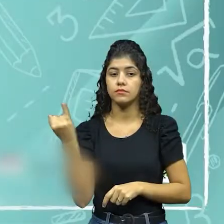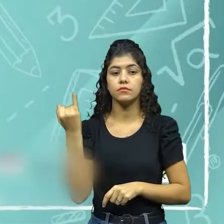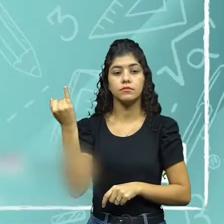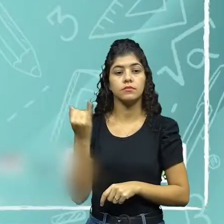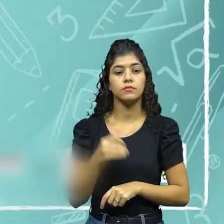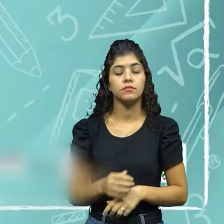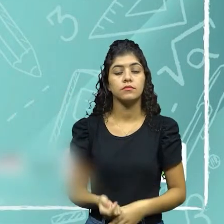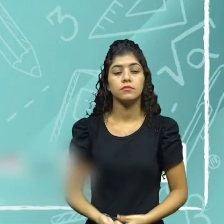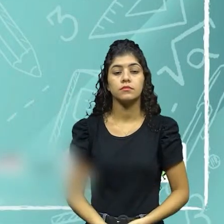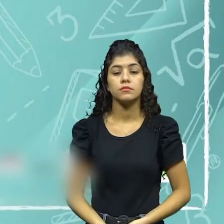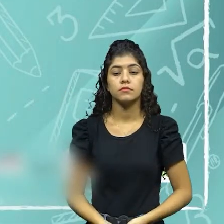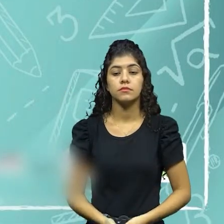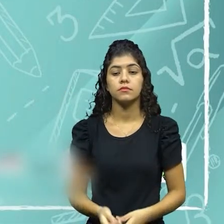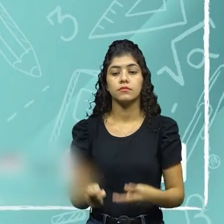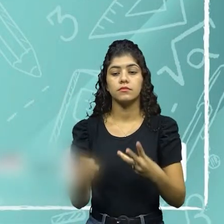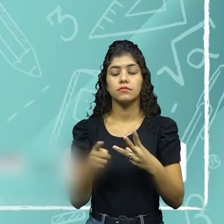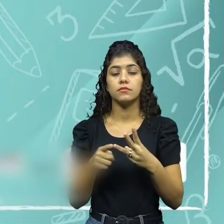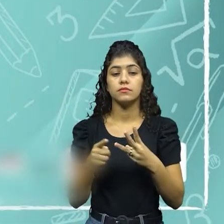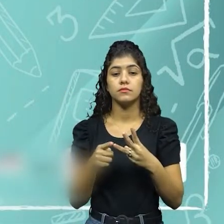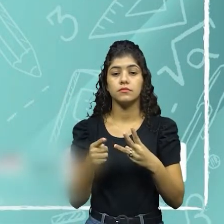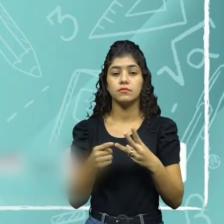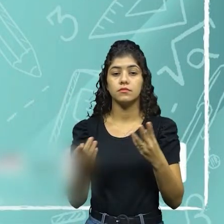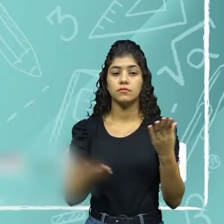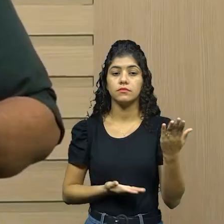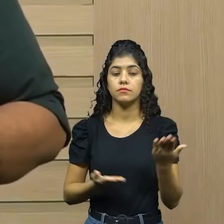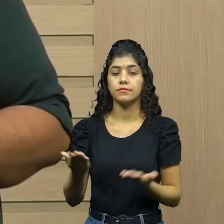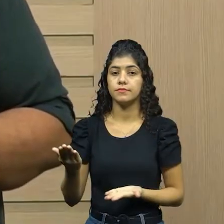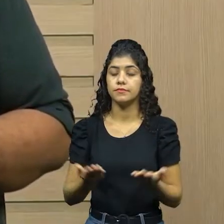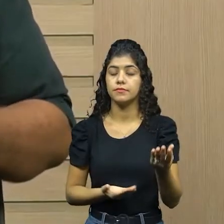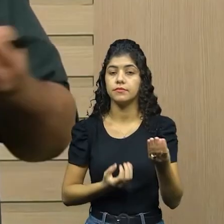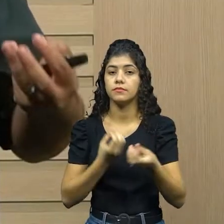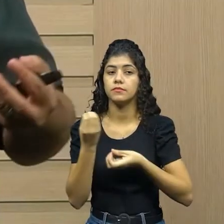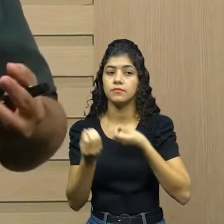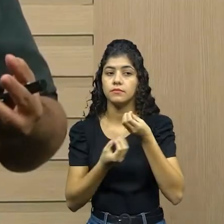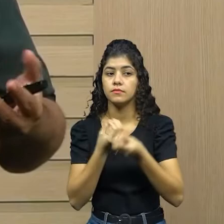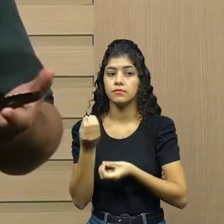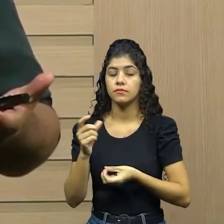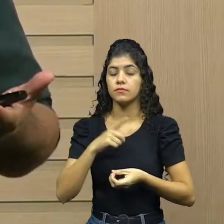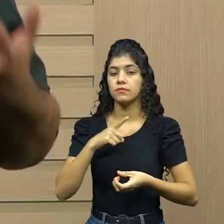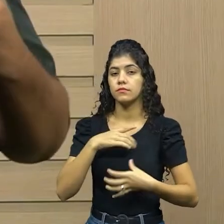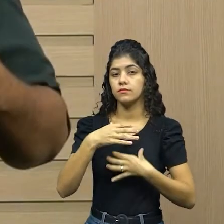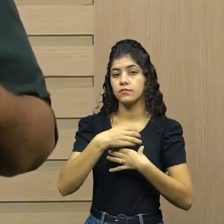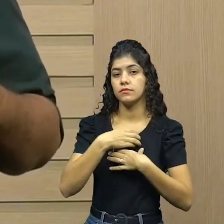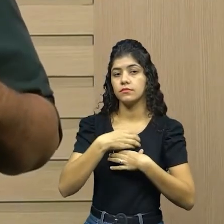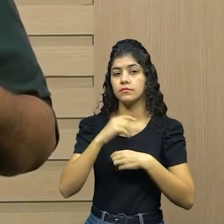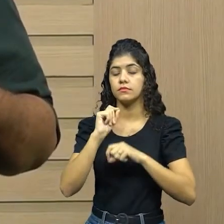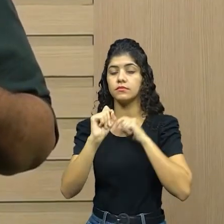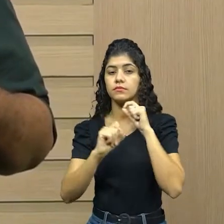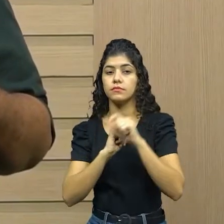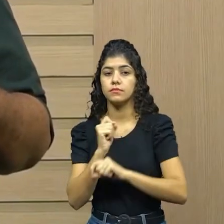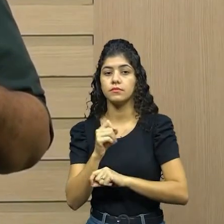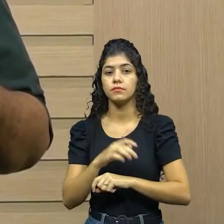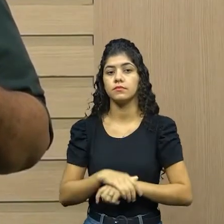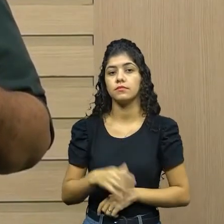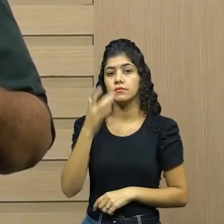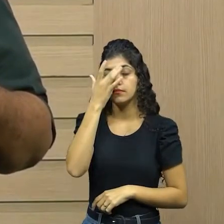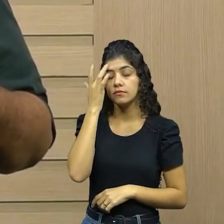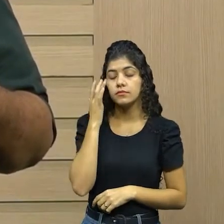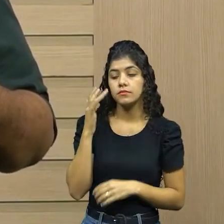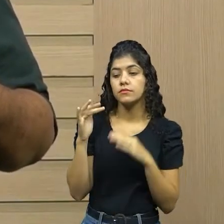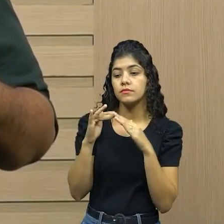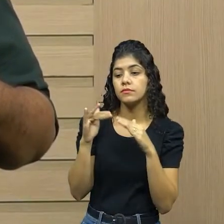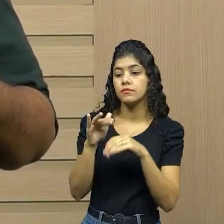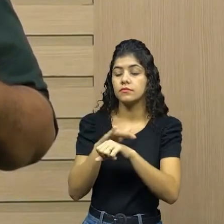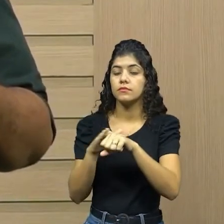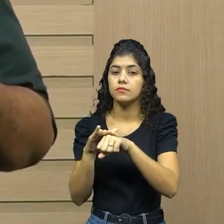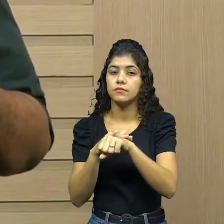importante. O terceiro ponto é o serviço, tá bom? Como é que ele se sentiu sendo atendido, tá